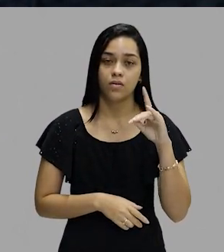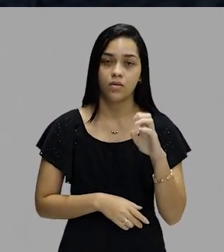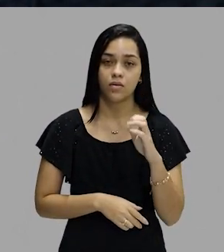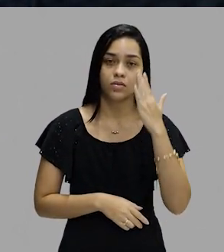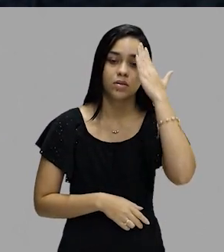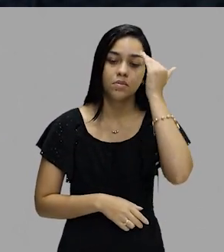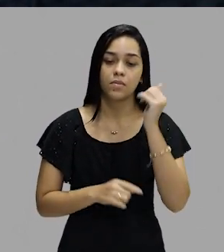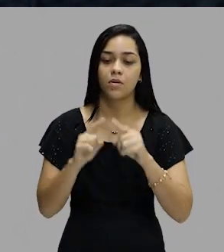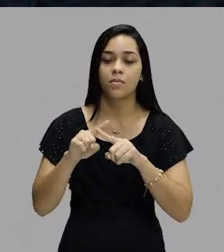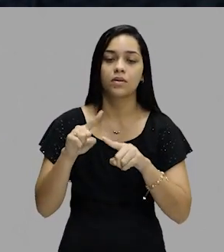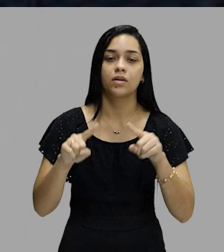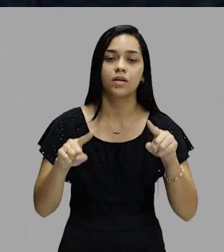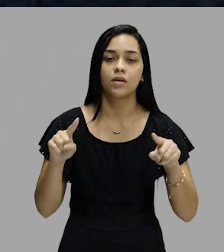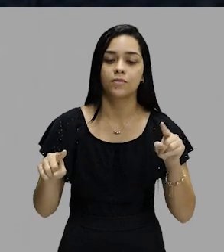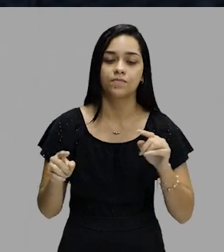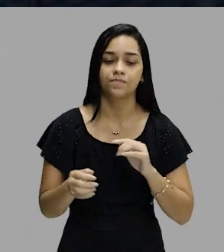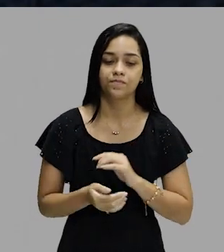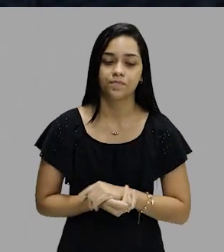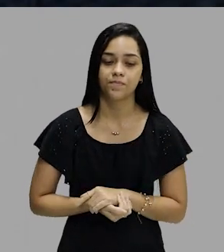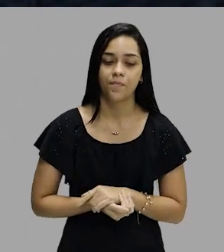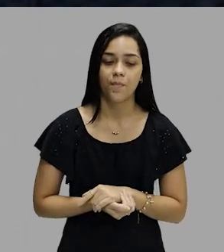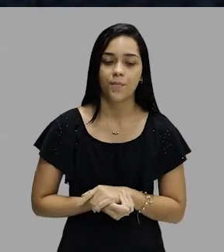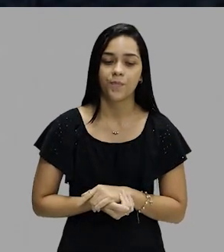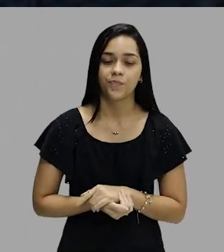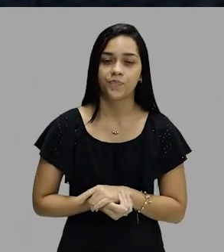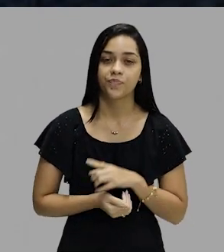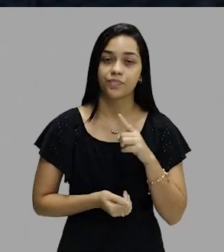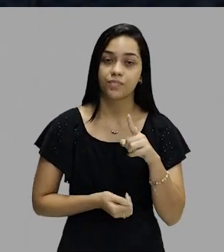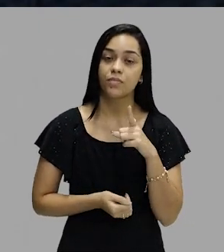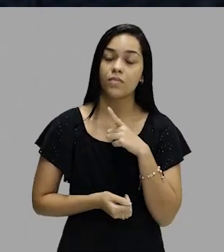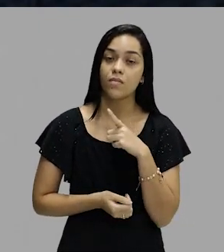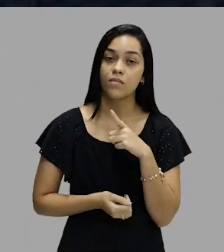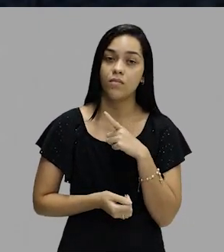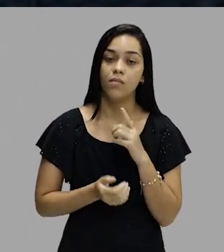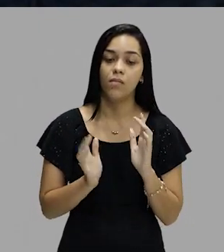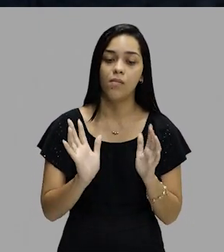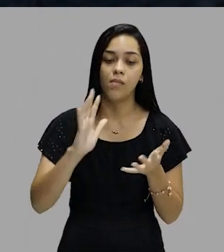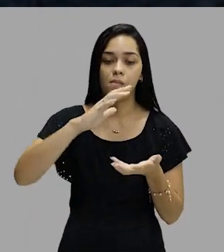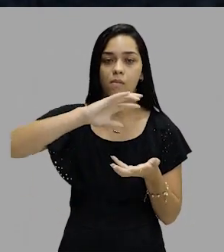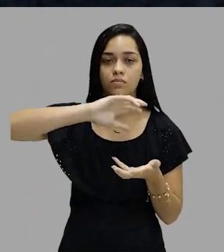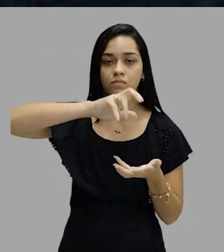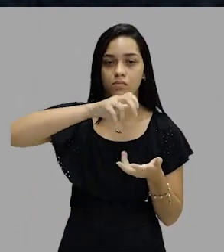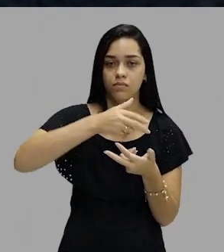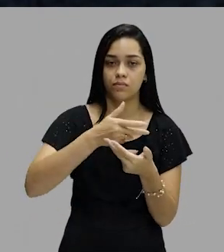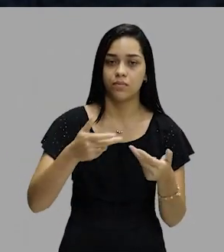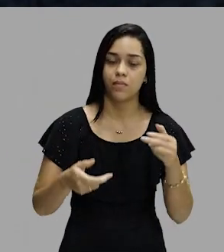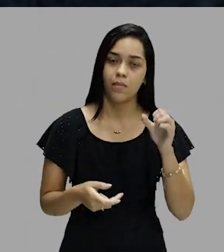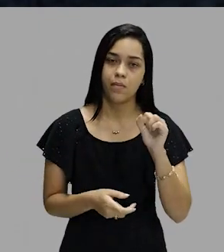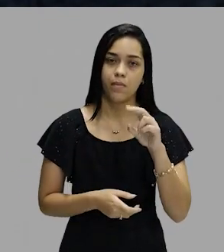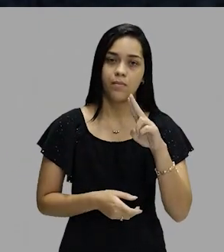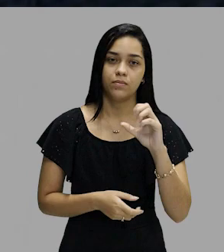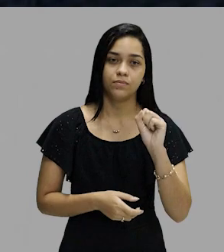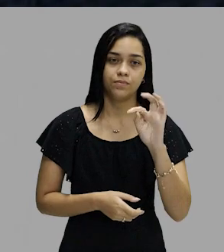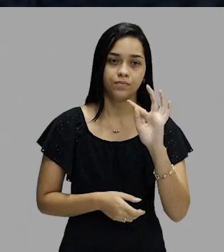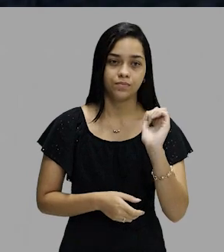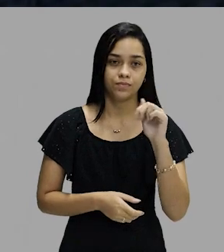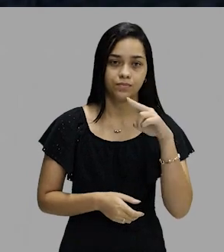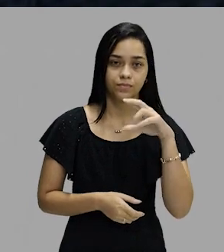material? Então, você tem um frasco, né, com diferentes substâncias.